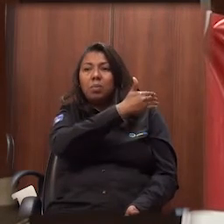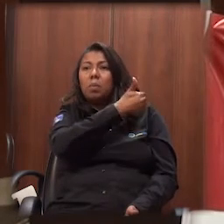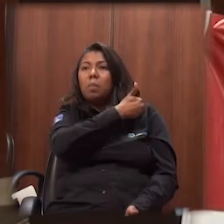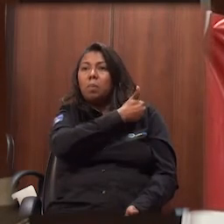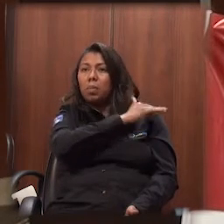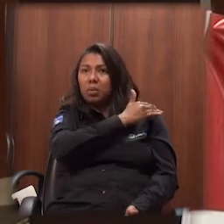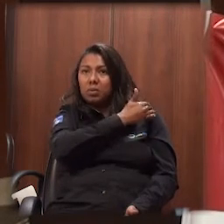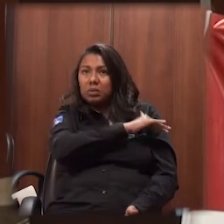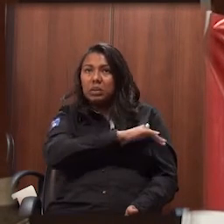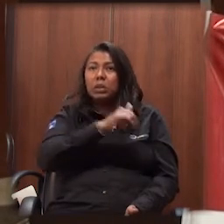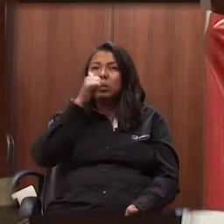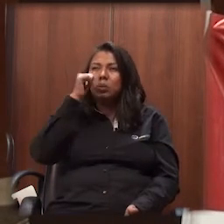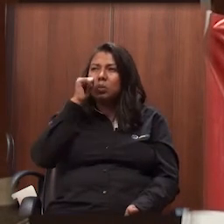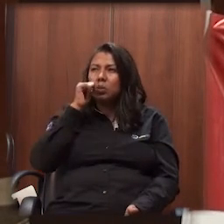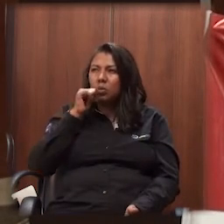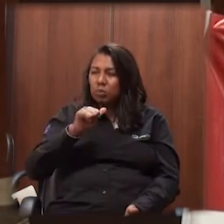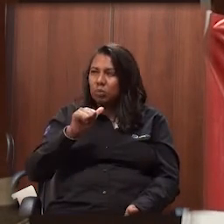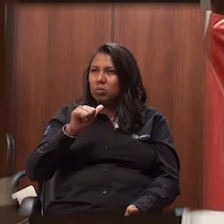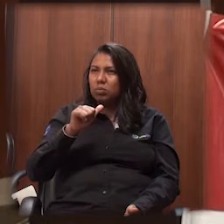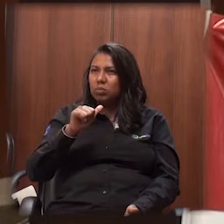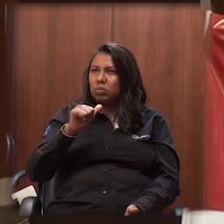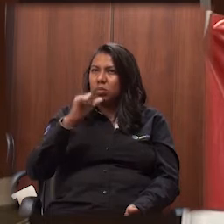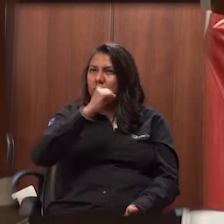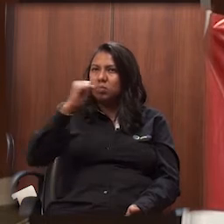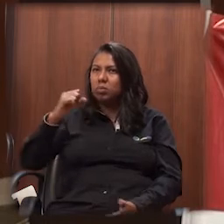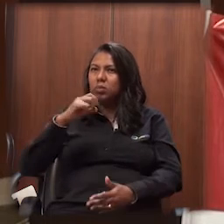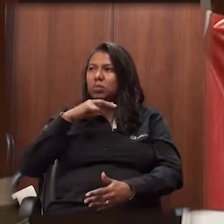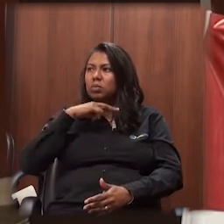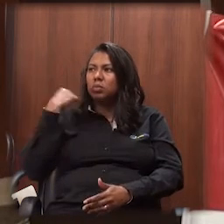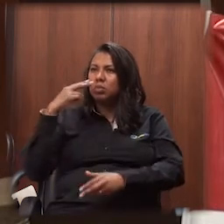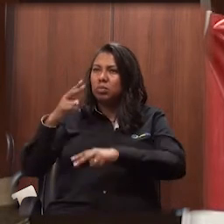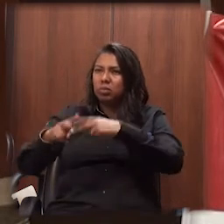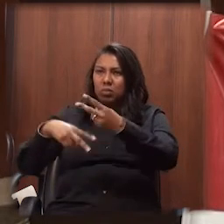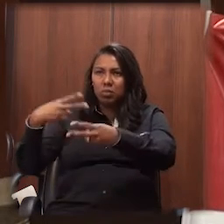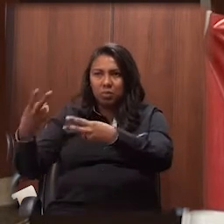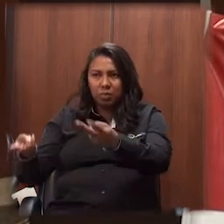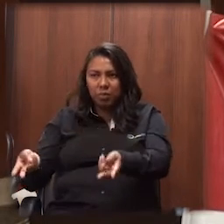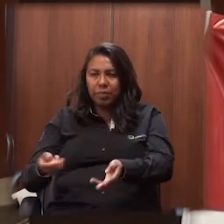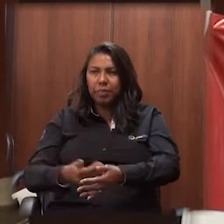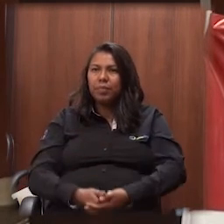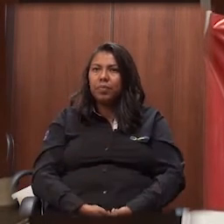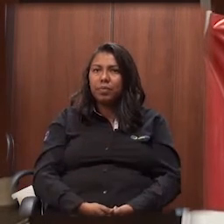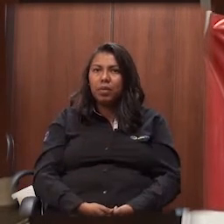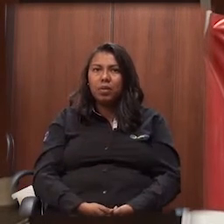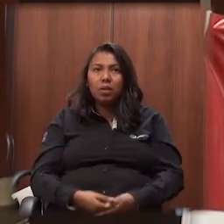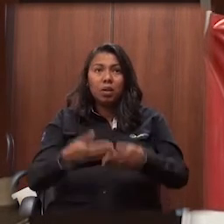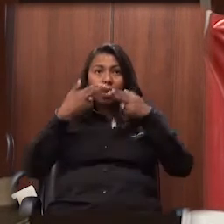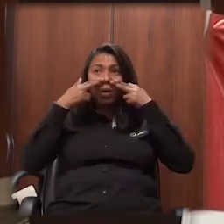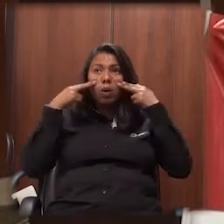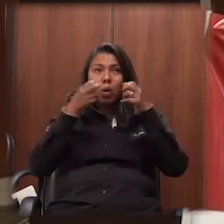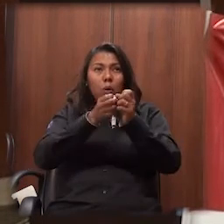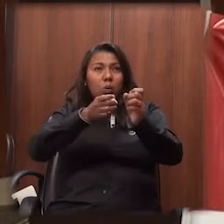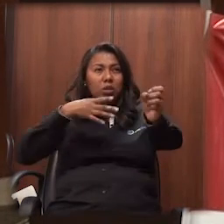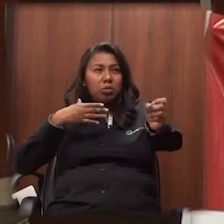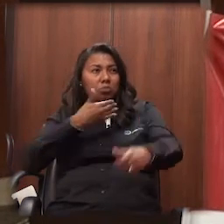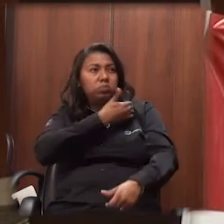o feminicídio, a subcidadania, a marginalização do indígena, o abandono da população